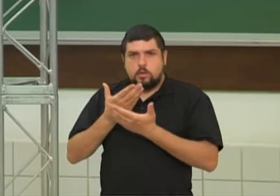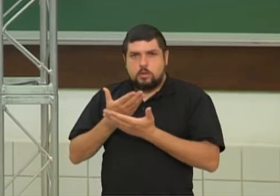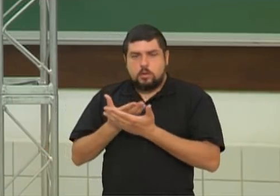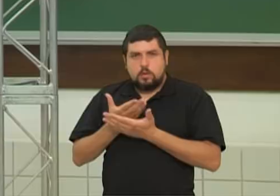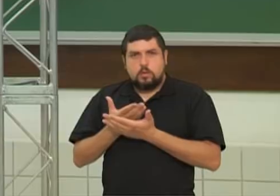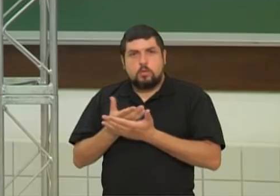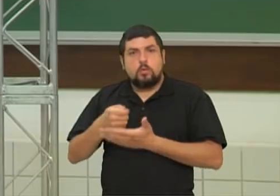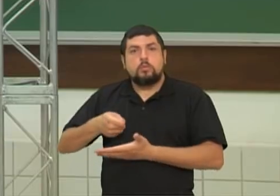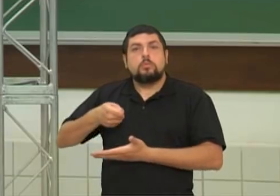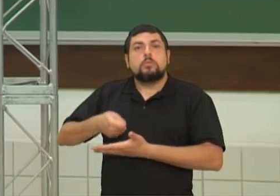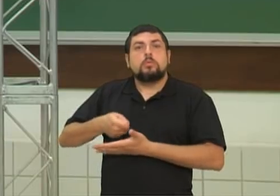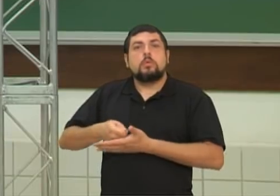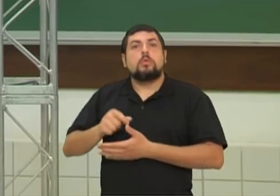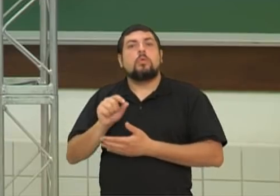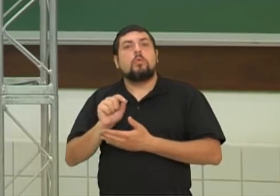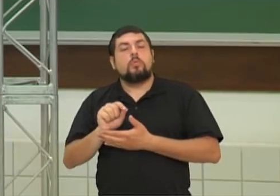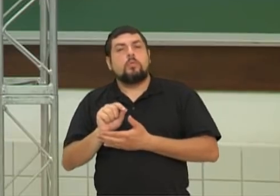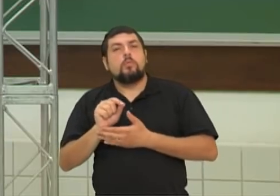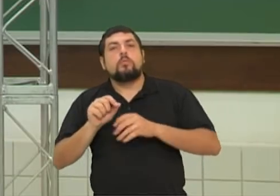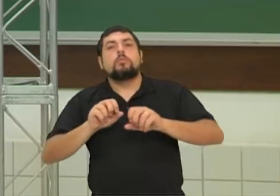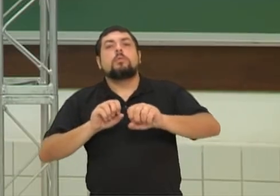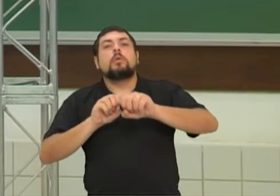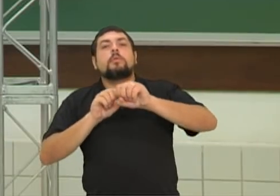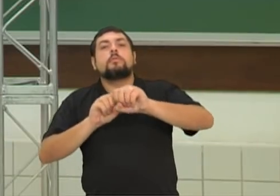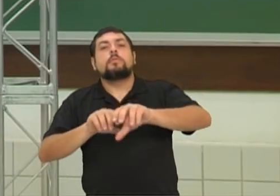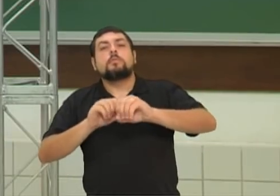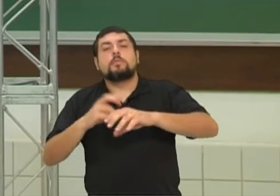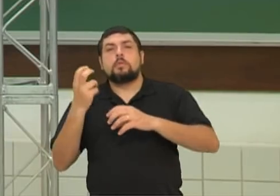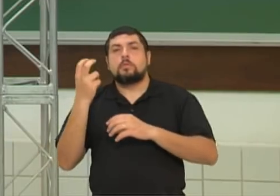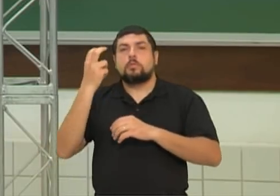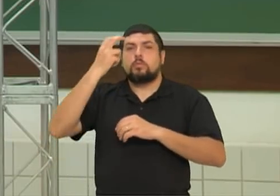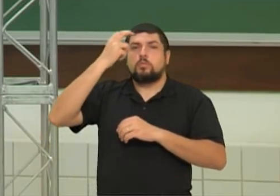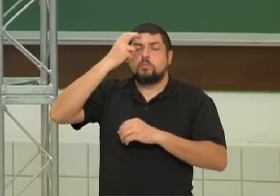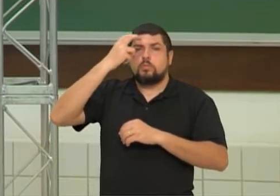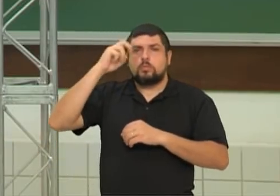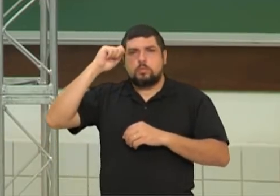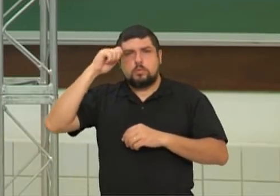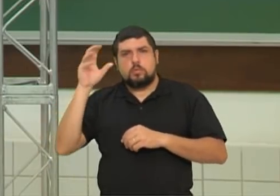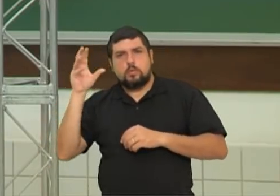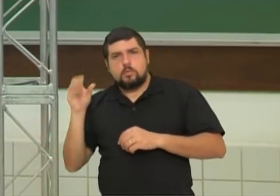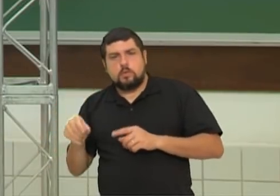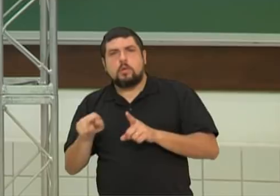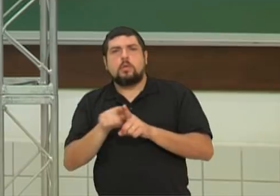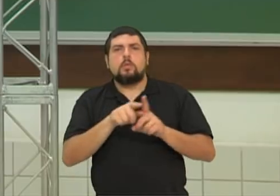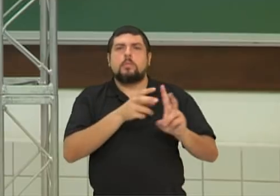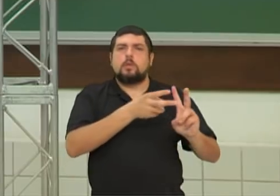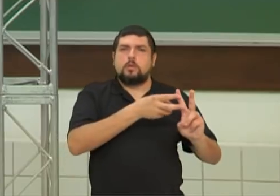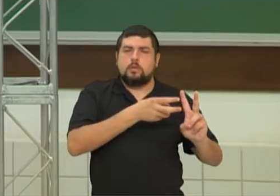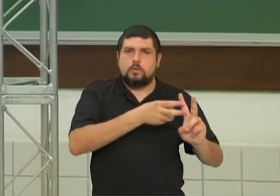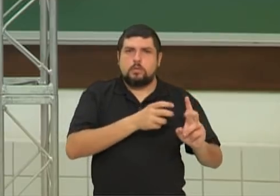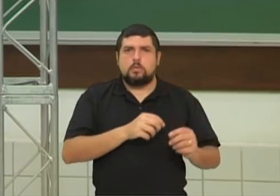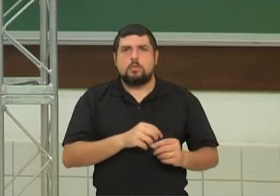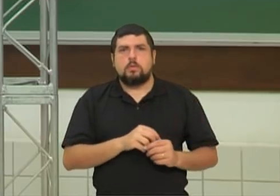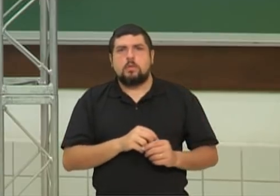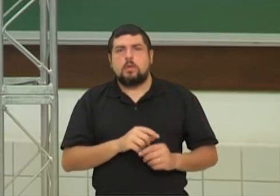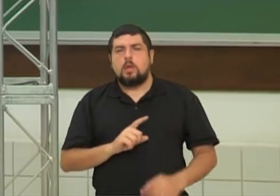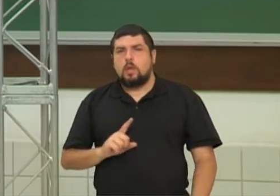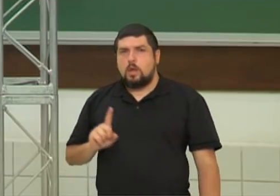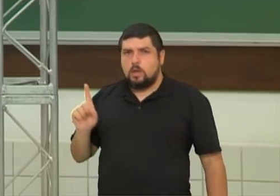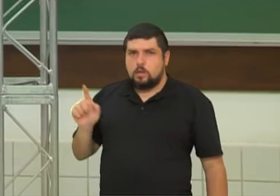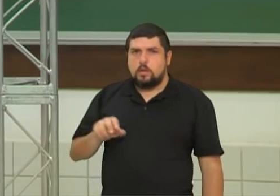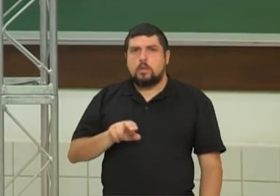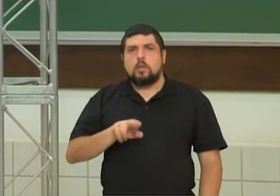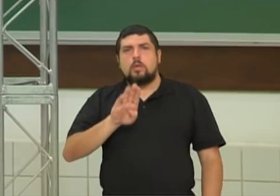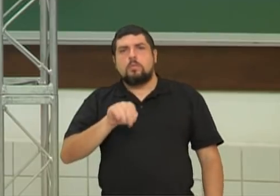é abordar a questão da história e da cultura africana e indígena. E aqui no caso da Umbanda, ela aborda as